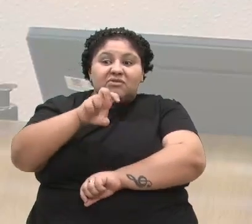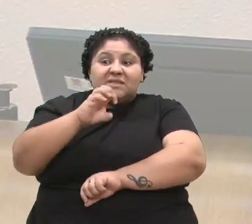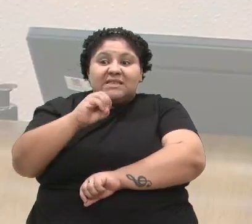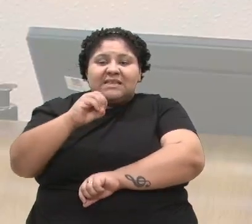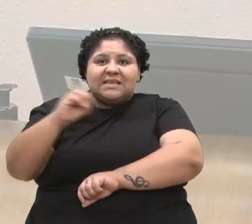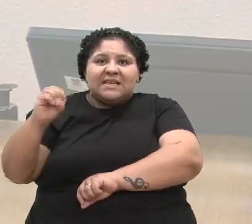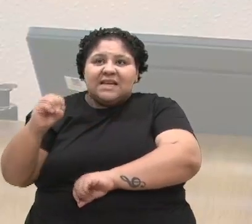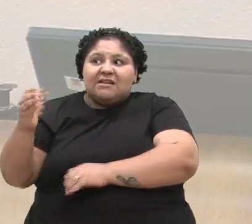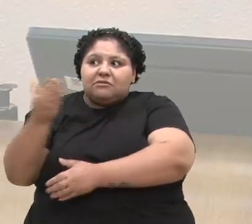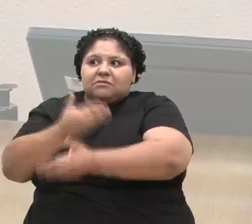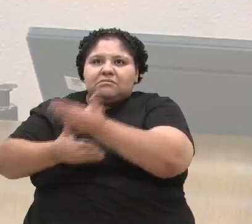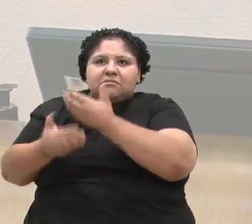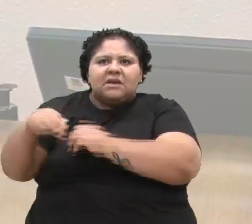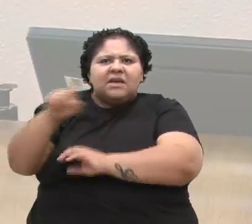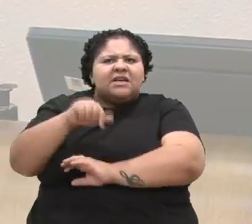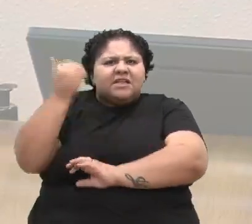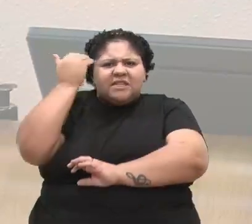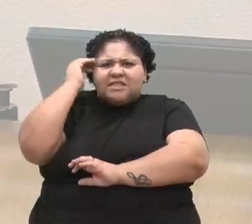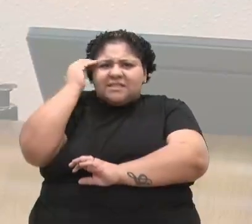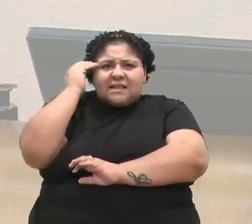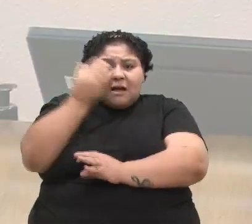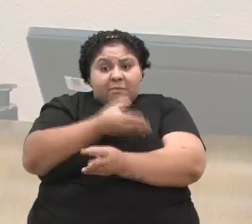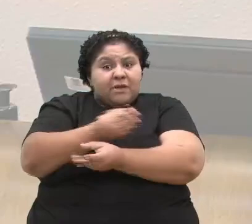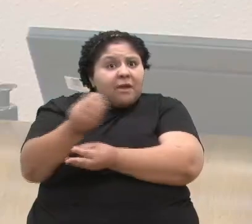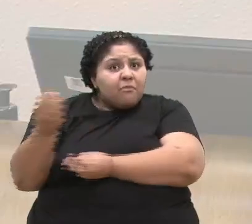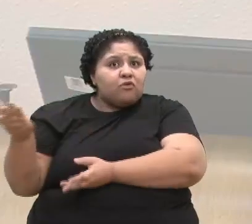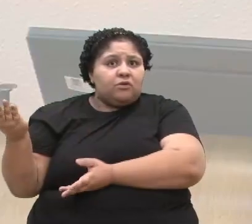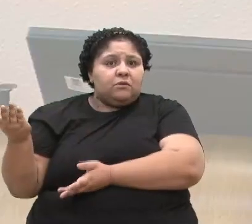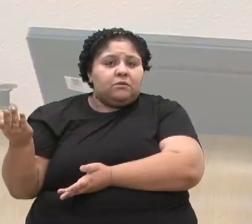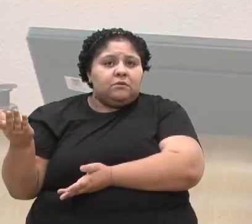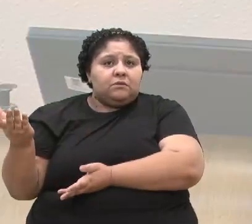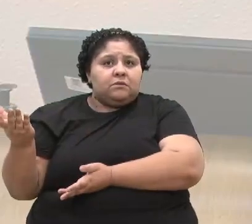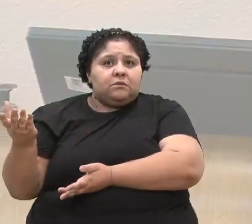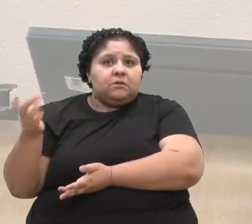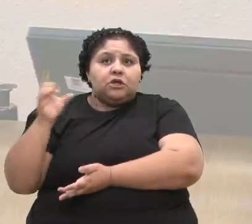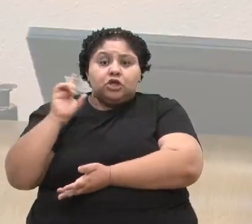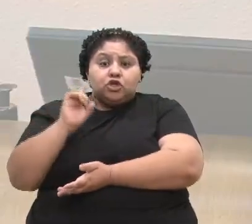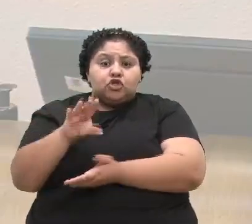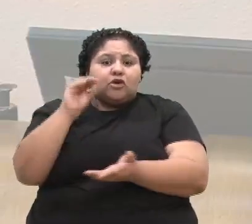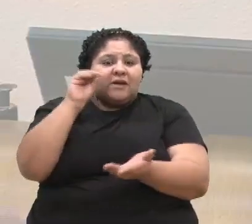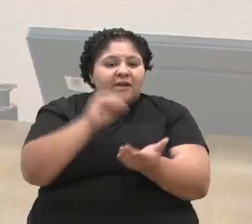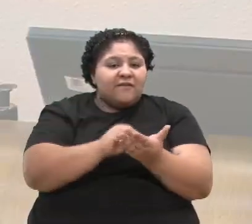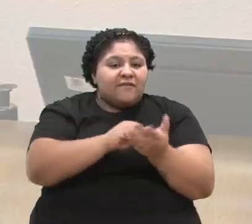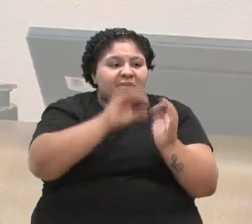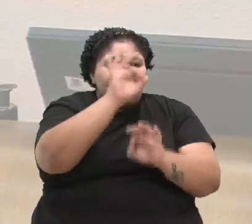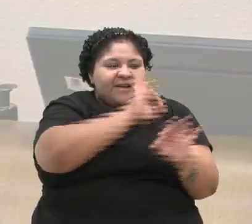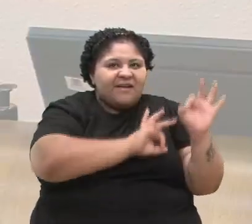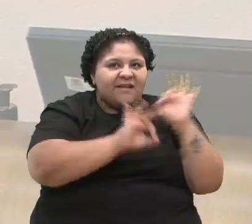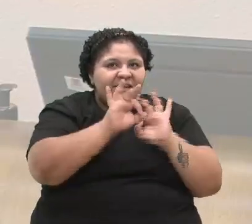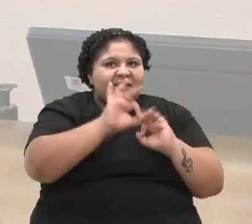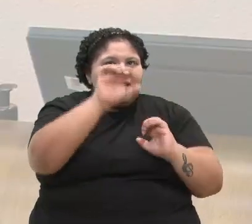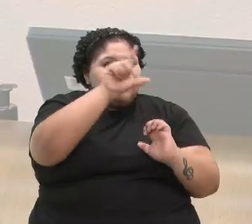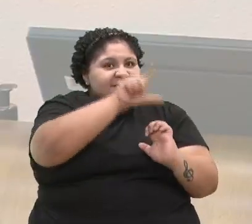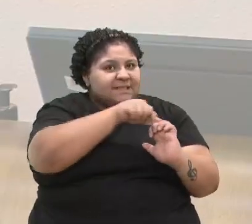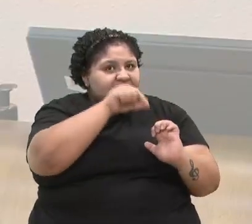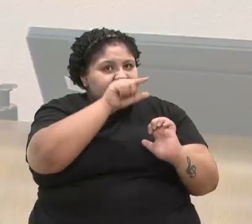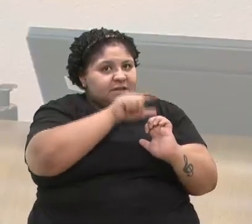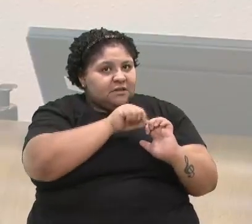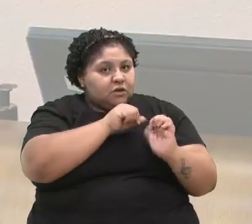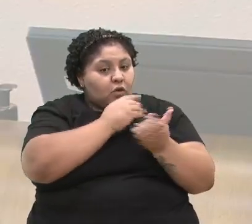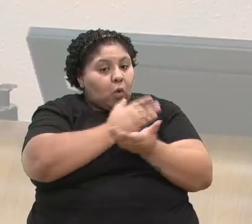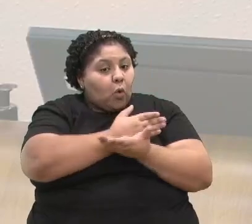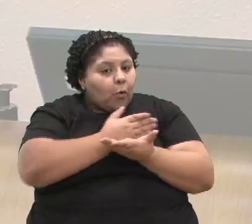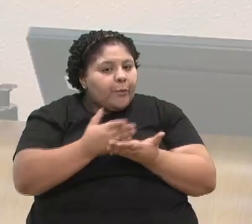atendimentos. A gente sabe que isso é demais, isso é muito. Só que a falta de organização desta empresa,